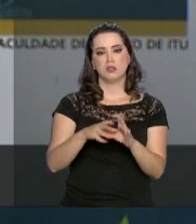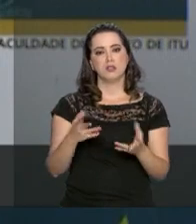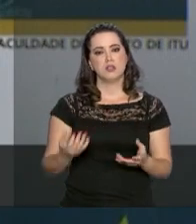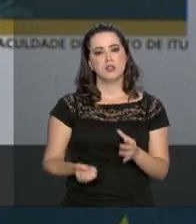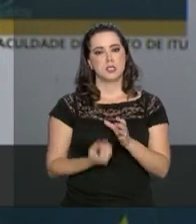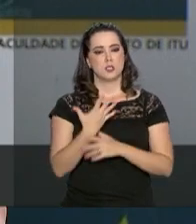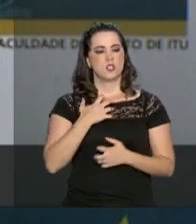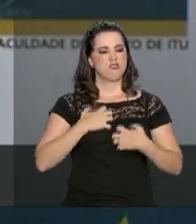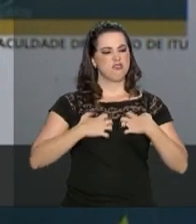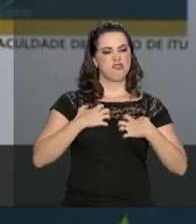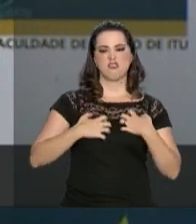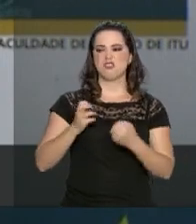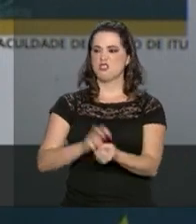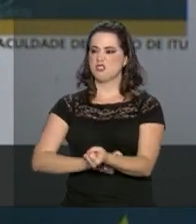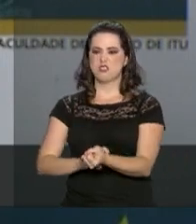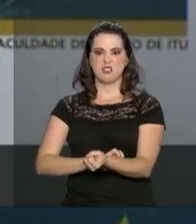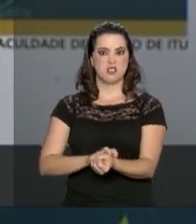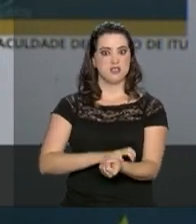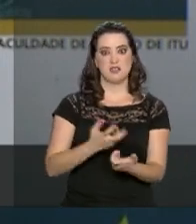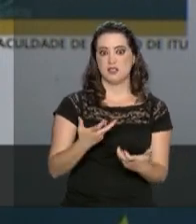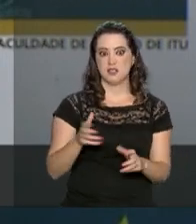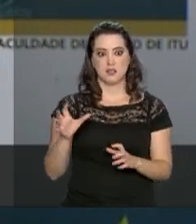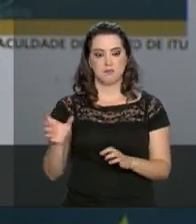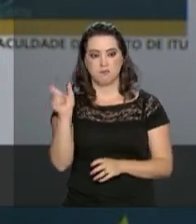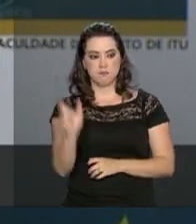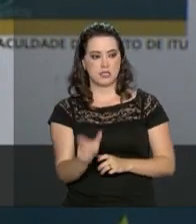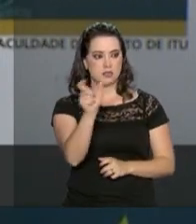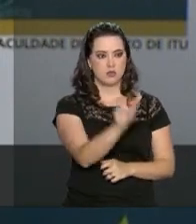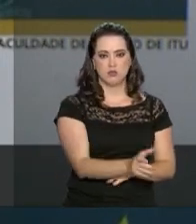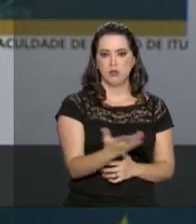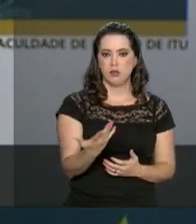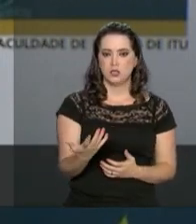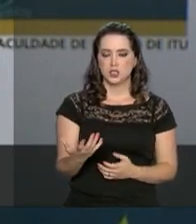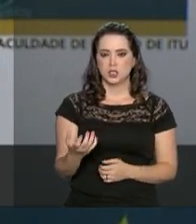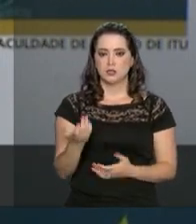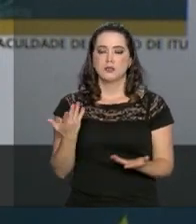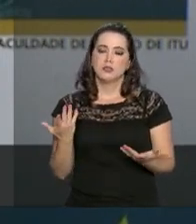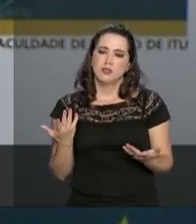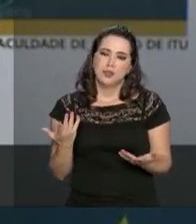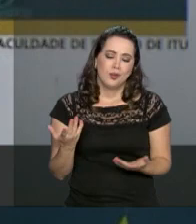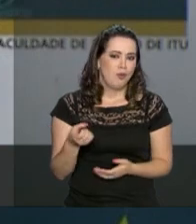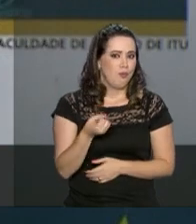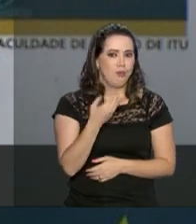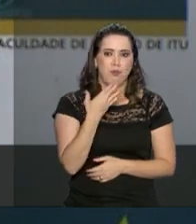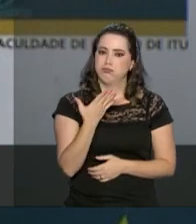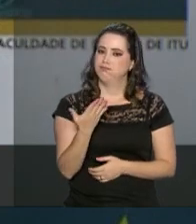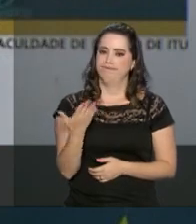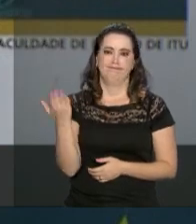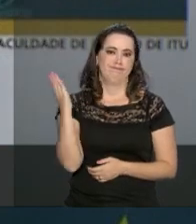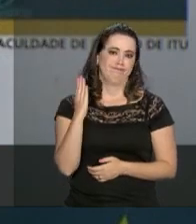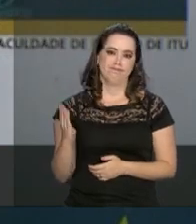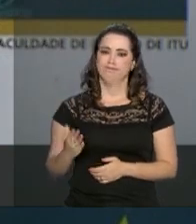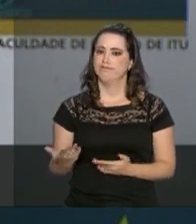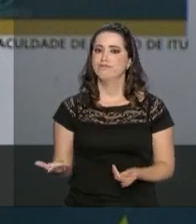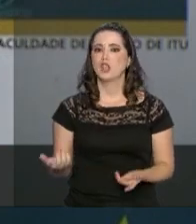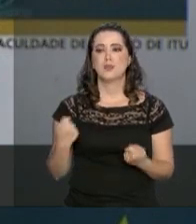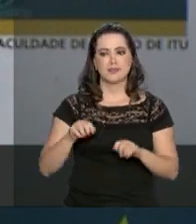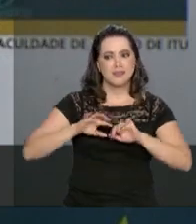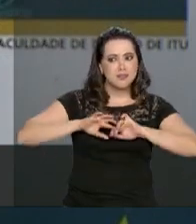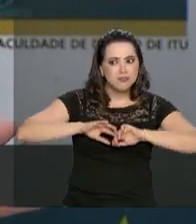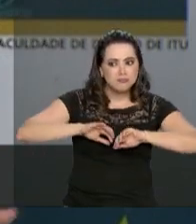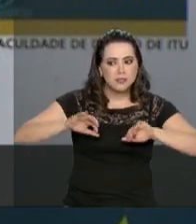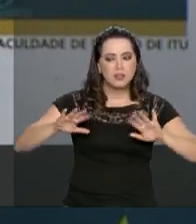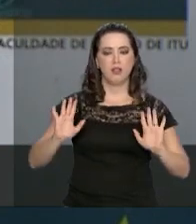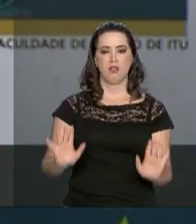uma certa raivosidade, um ódio entre as pessoas, que não é útil para o país. E aí nós precisamos distinguir dois